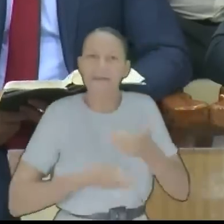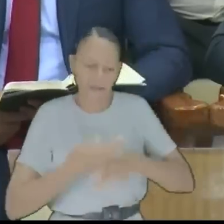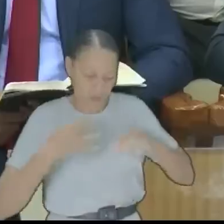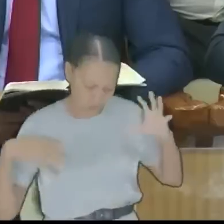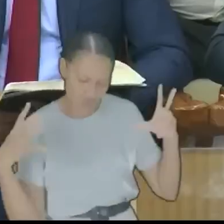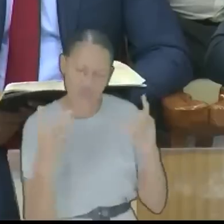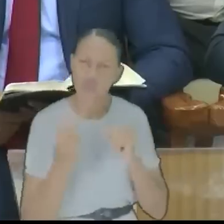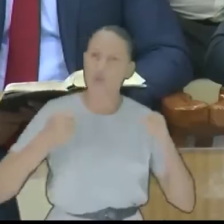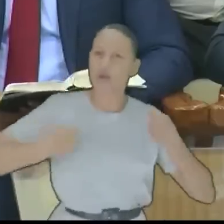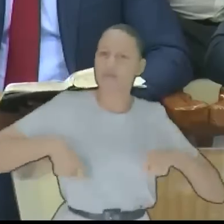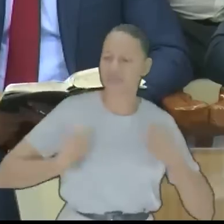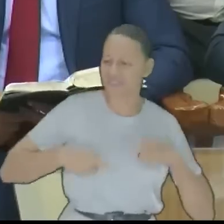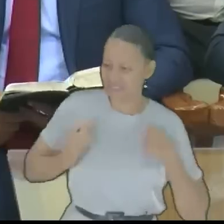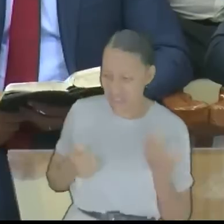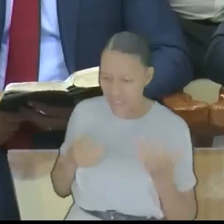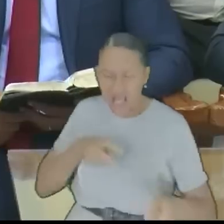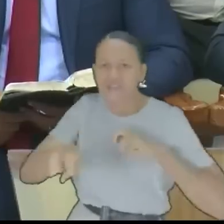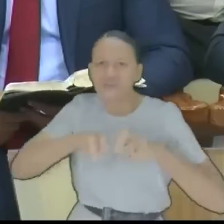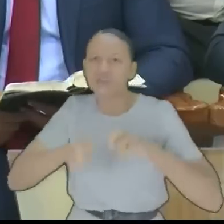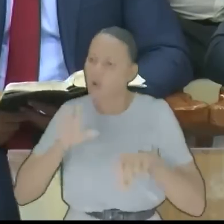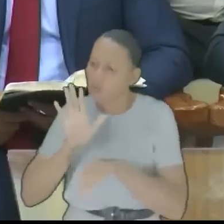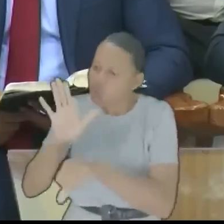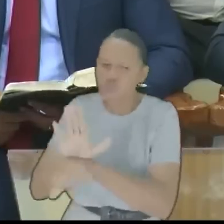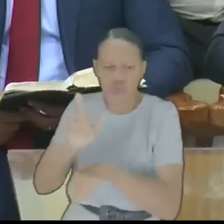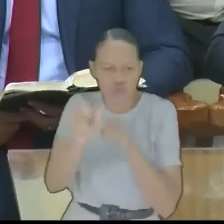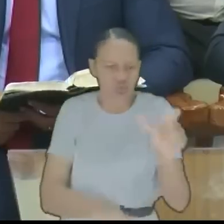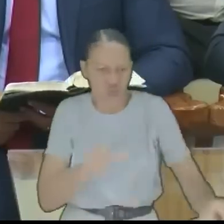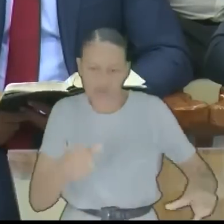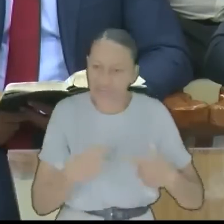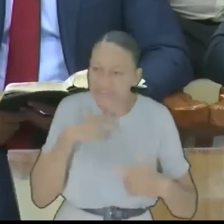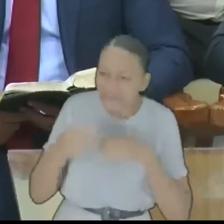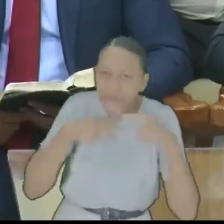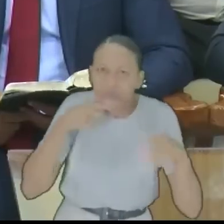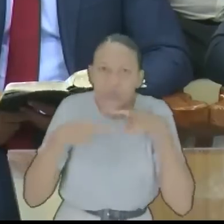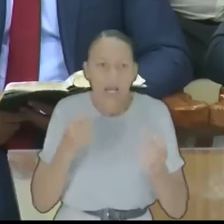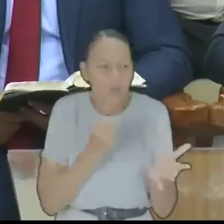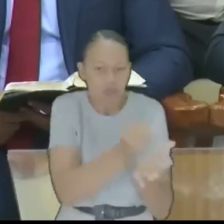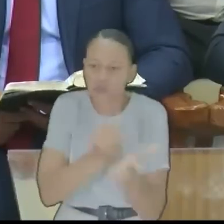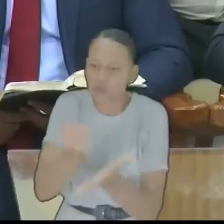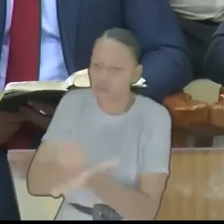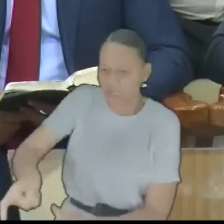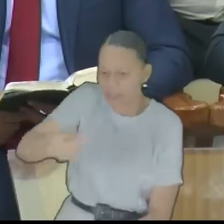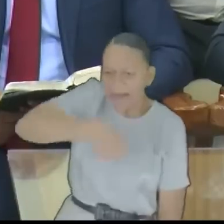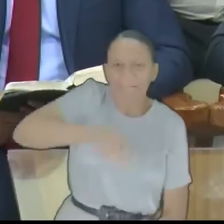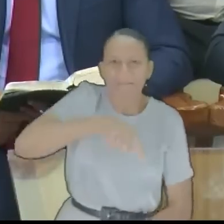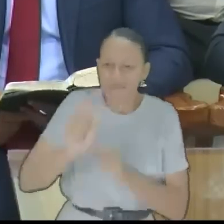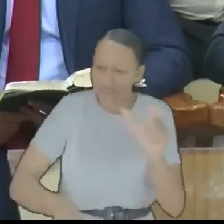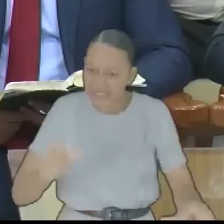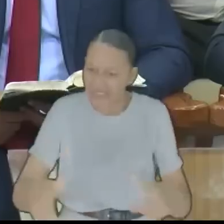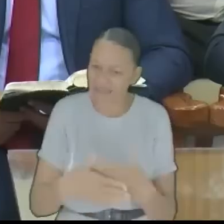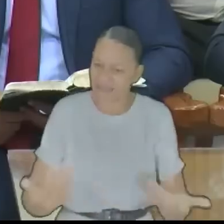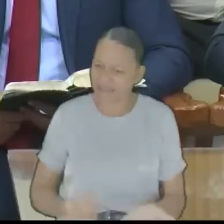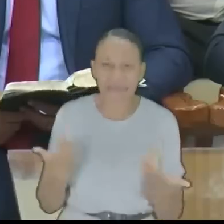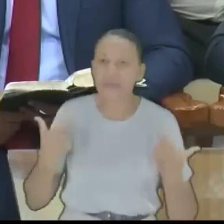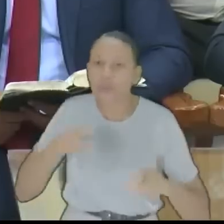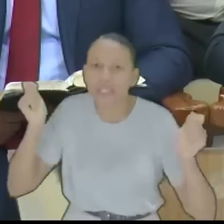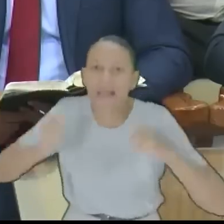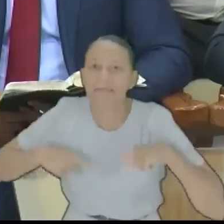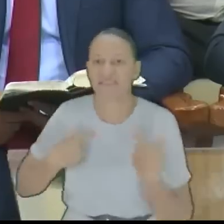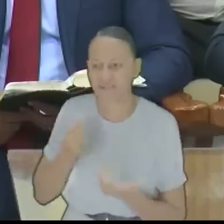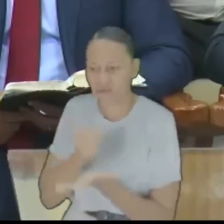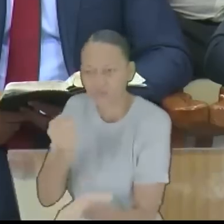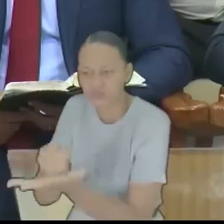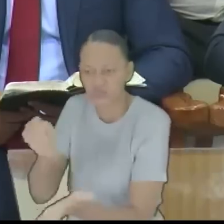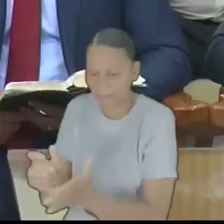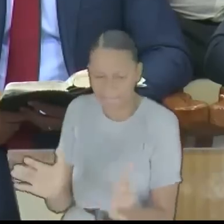nós façamos alguma coisa em favor do desvalido, em favor do descapacitado, em favor